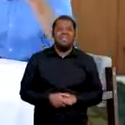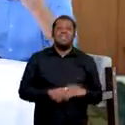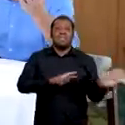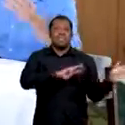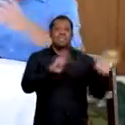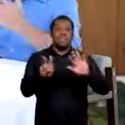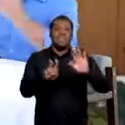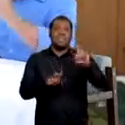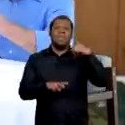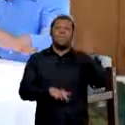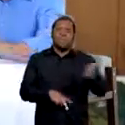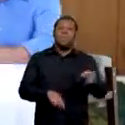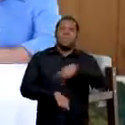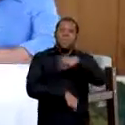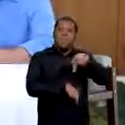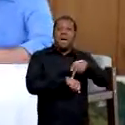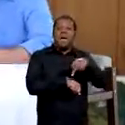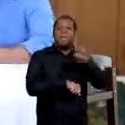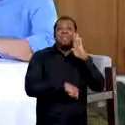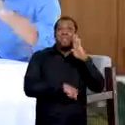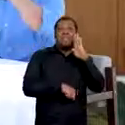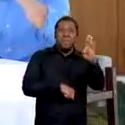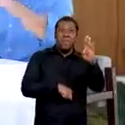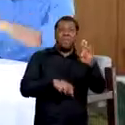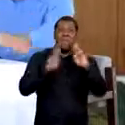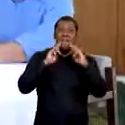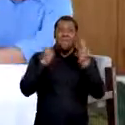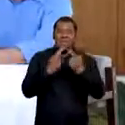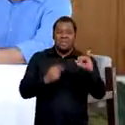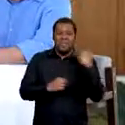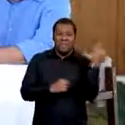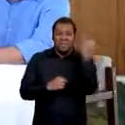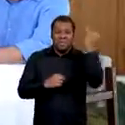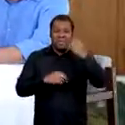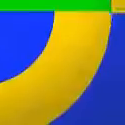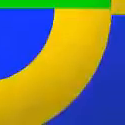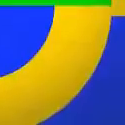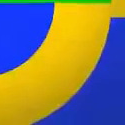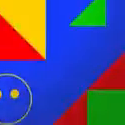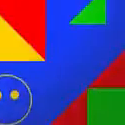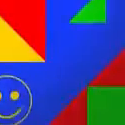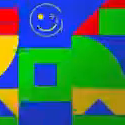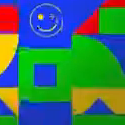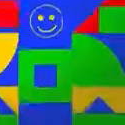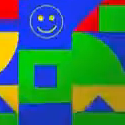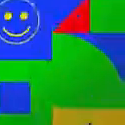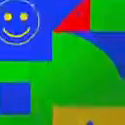estamos em Bruxelas, né? Uma reunião importante, e o programa vai ser de lá, tá? A gente espera vocês.